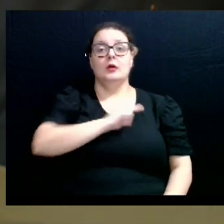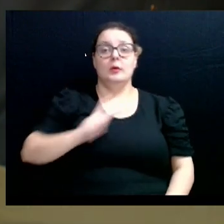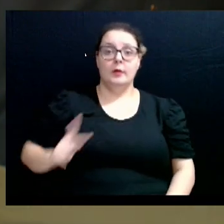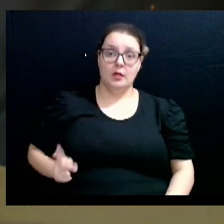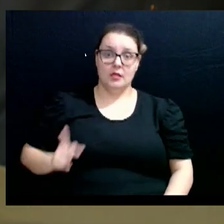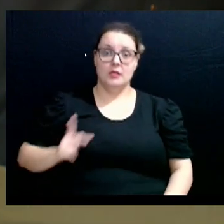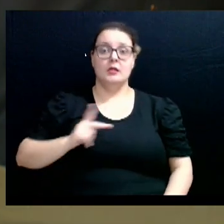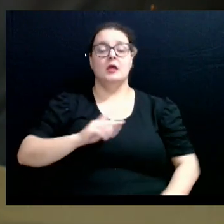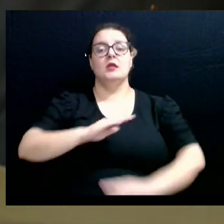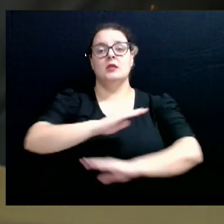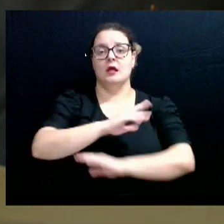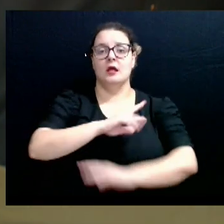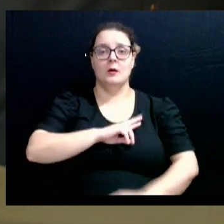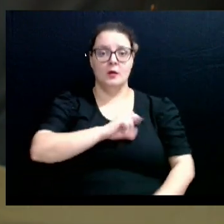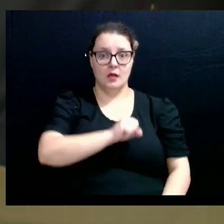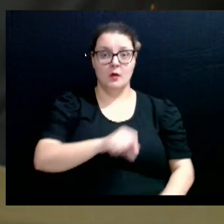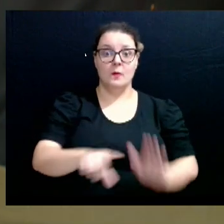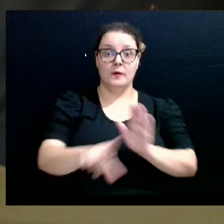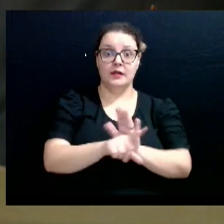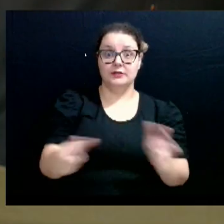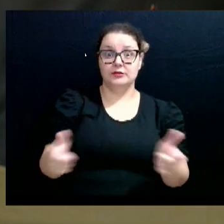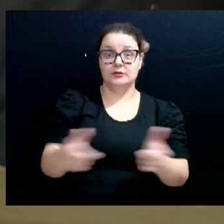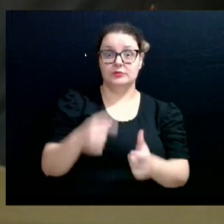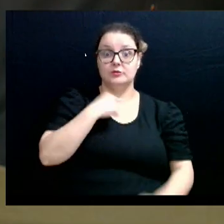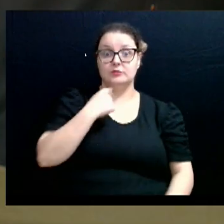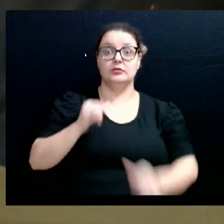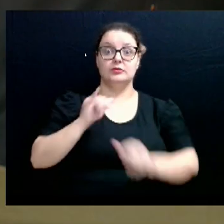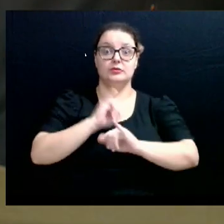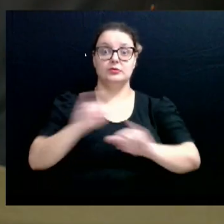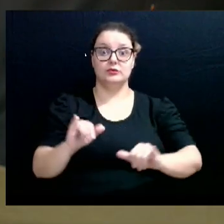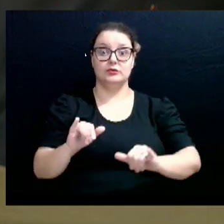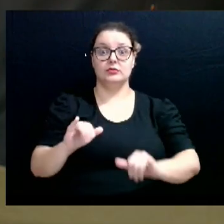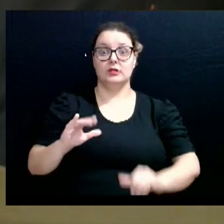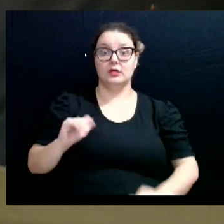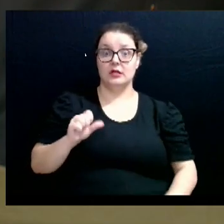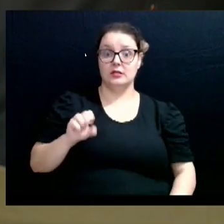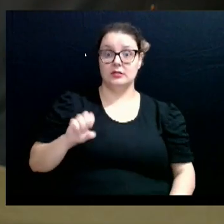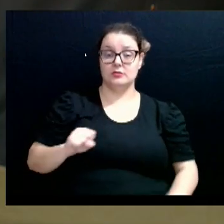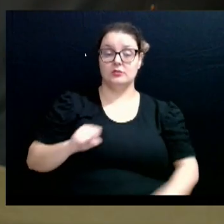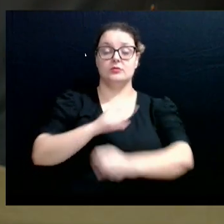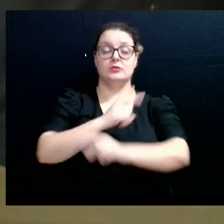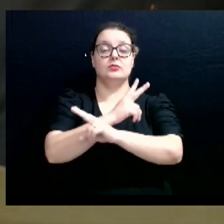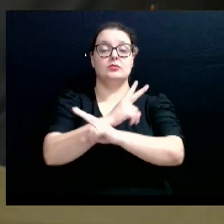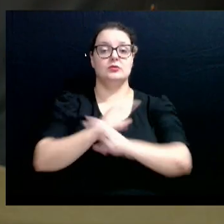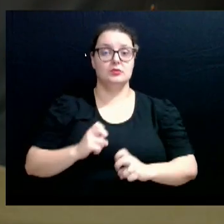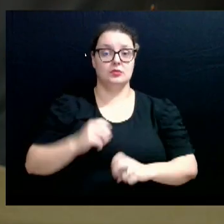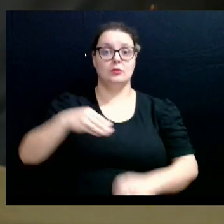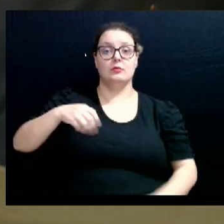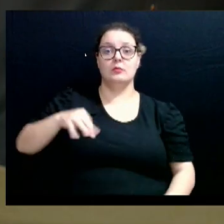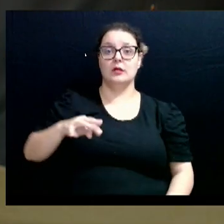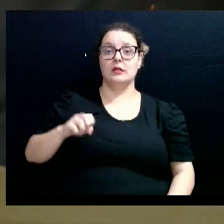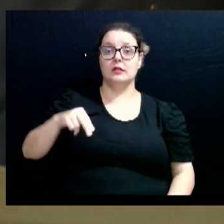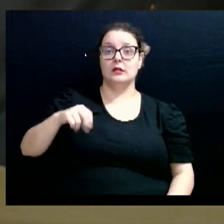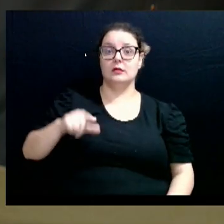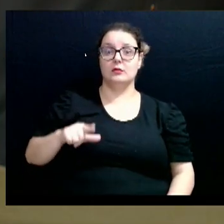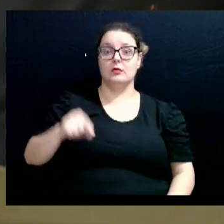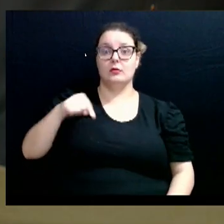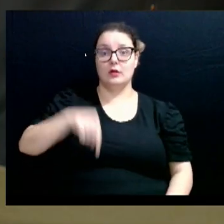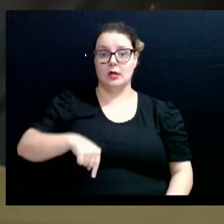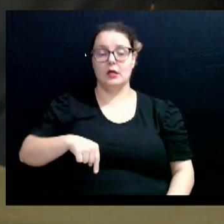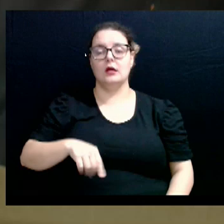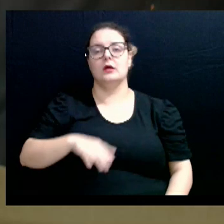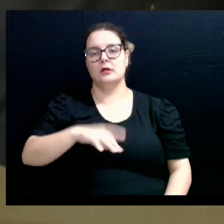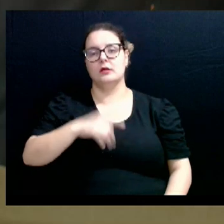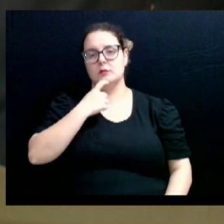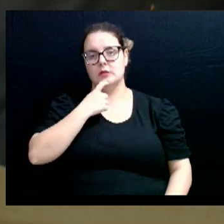uma lei que reduz o prazo para a notificação de casos de intoxicação por metanol aqui em Campinas. Com a nova legislação, os